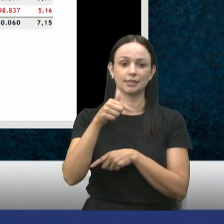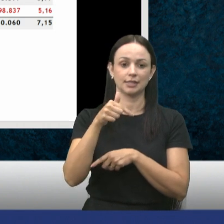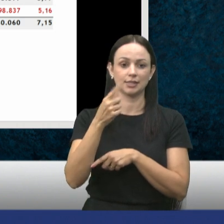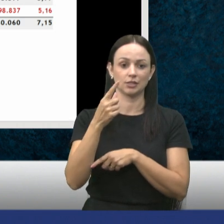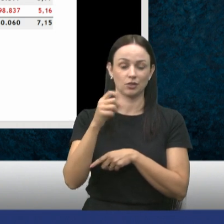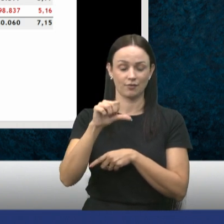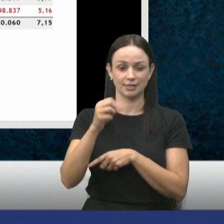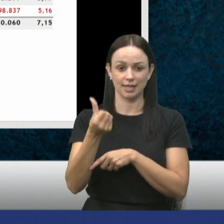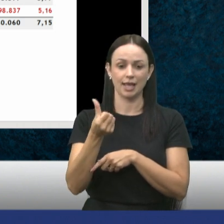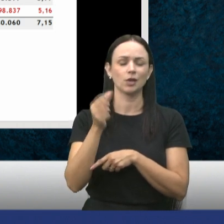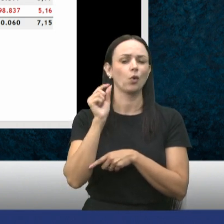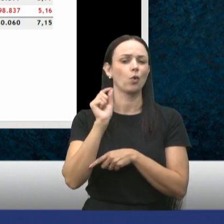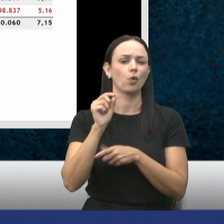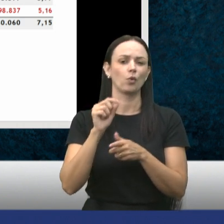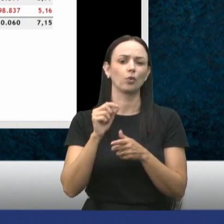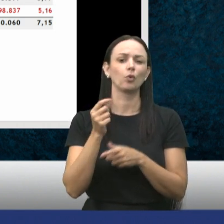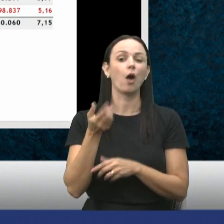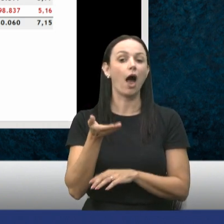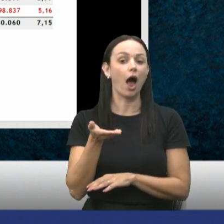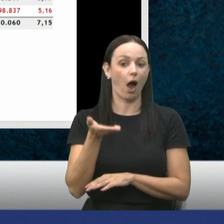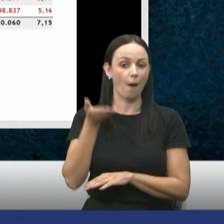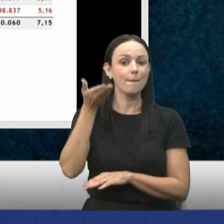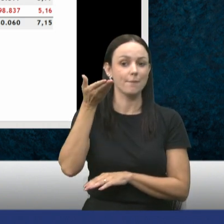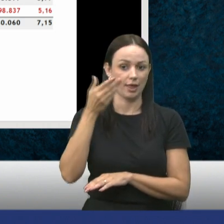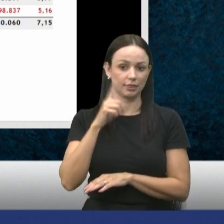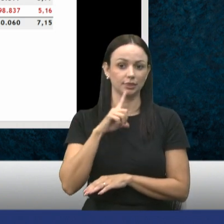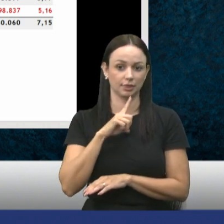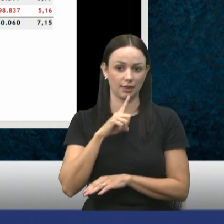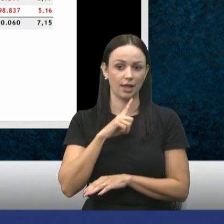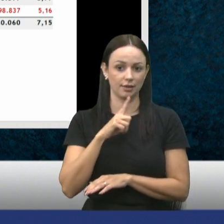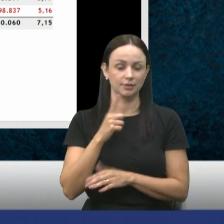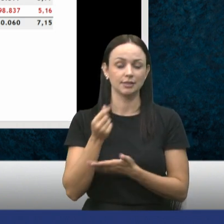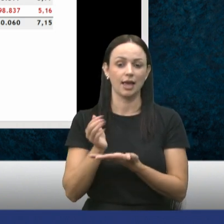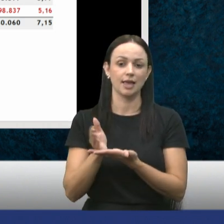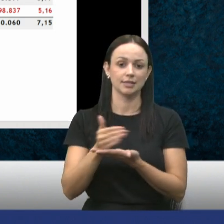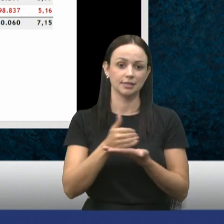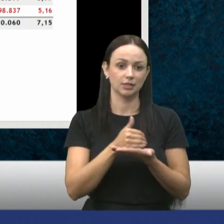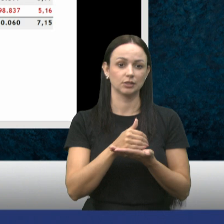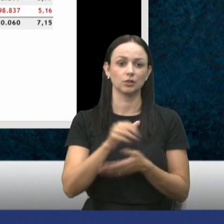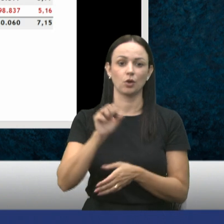257.586.796. Isso representa um aumento em relação à receita corrente de